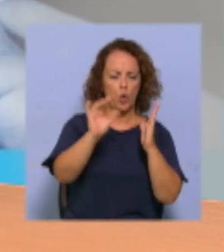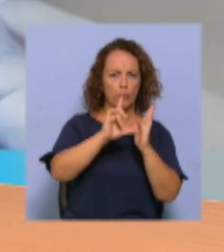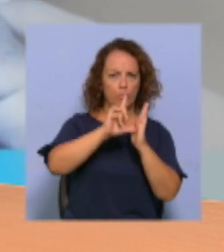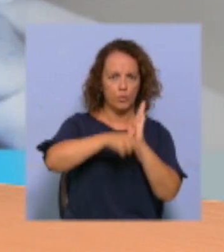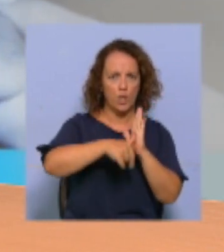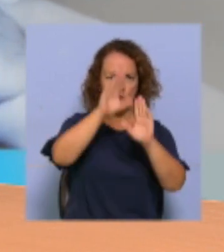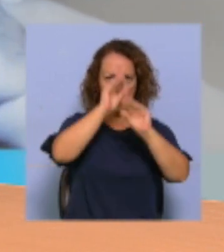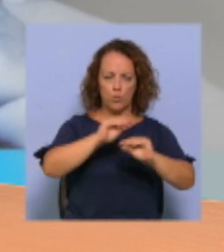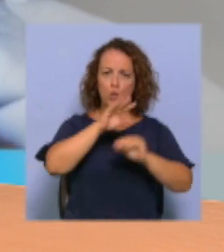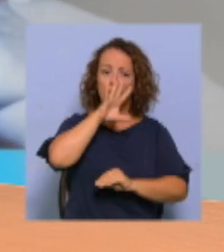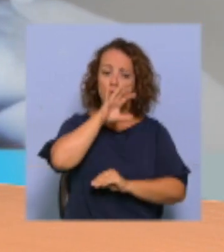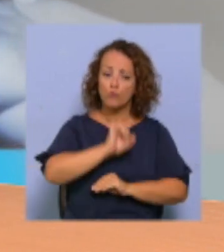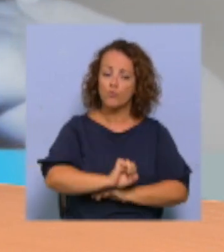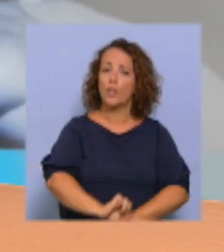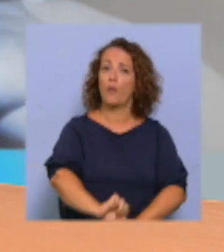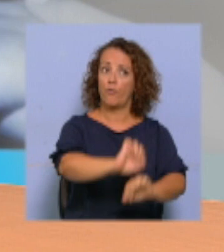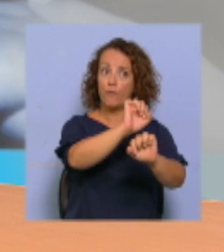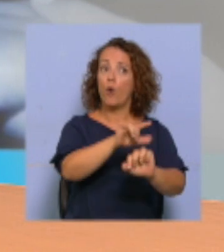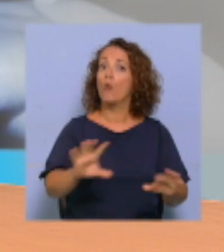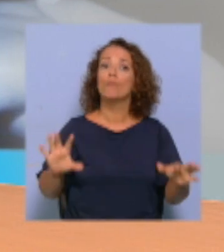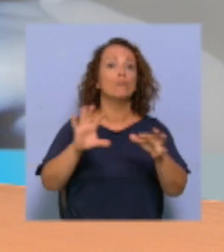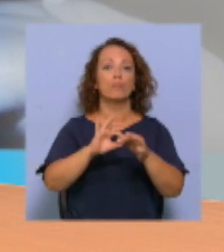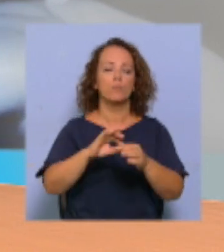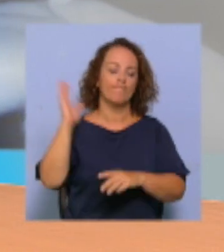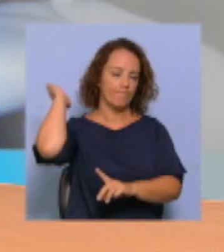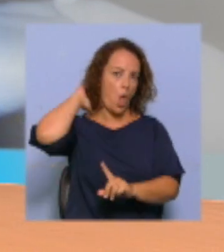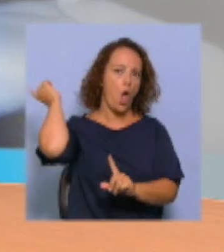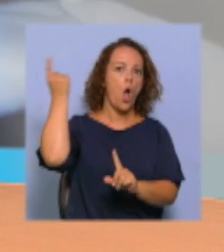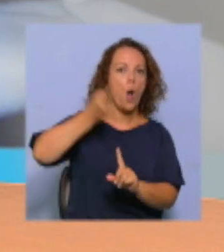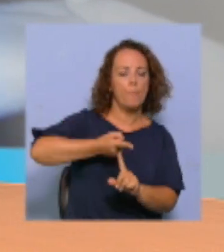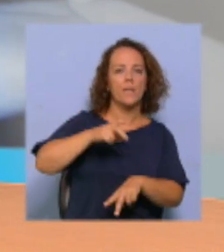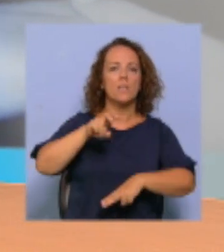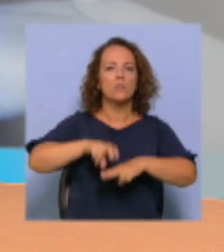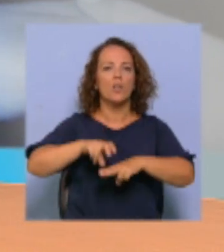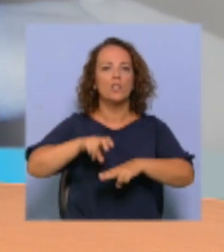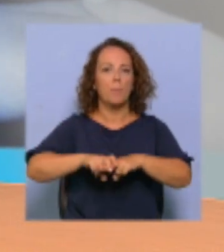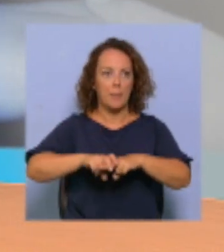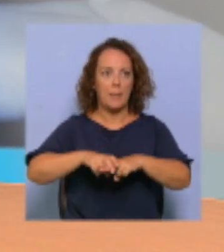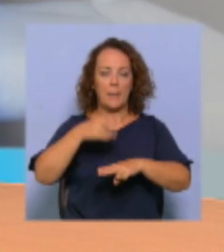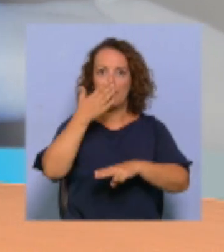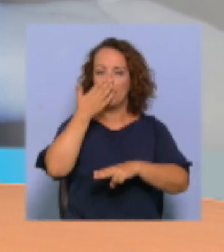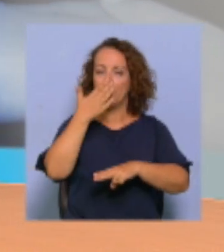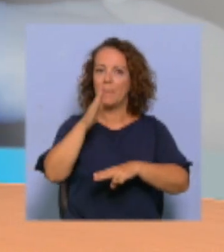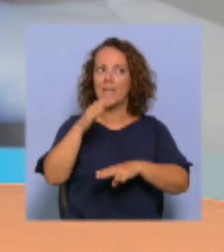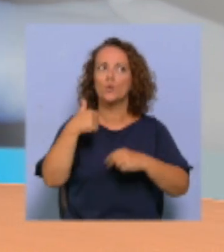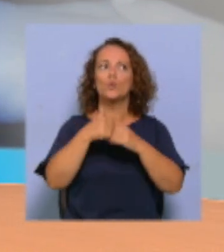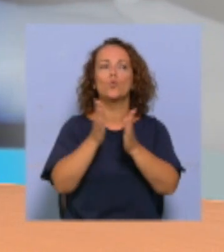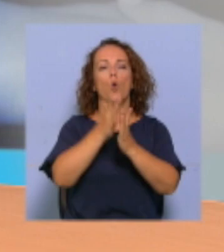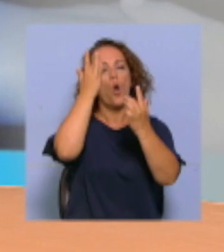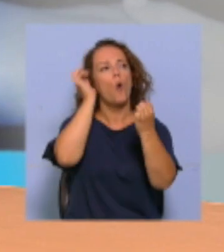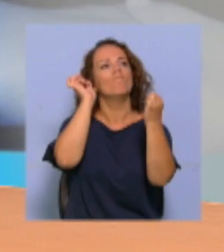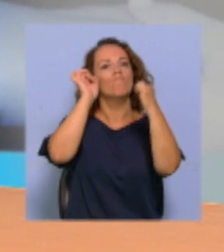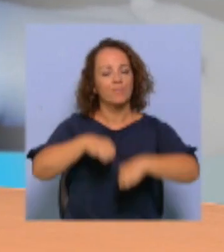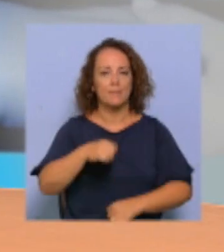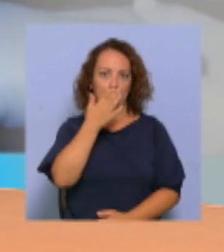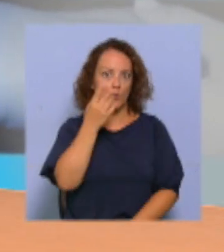educativos dos seus filhos, isto a propósito da obrigatoriedade de uma disciplina que parece não ser consensual. Graça